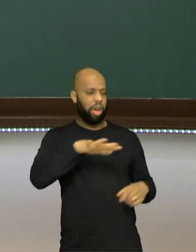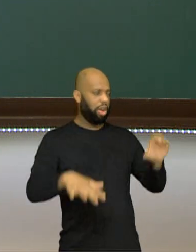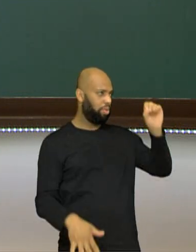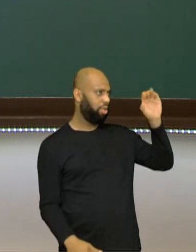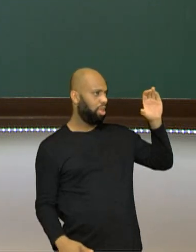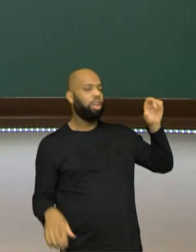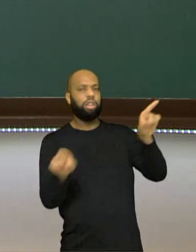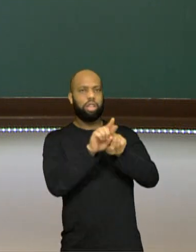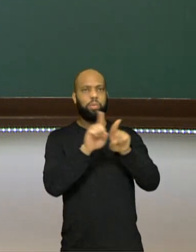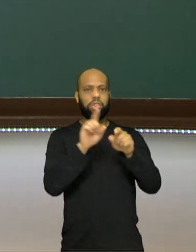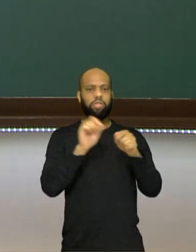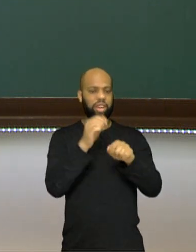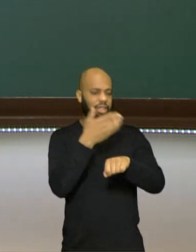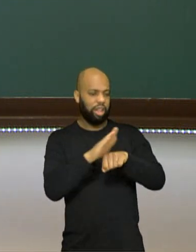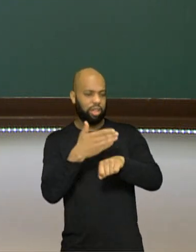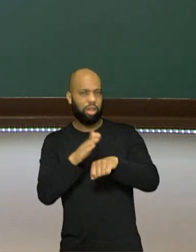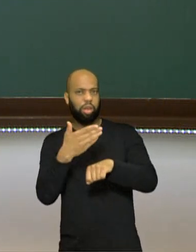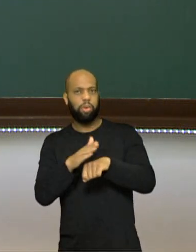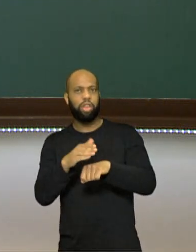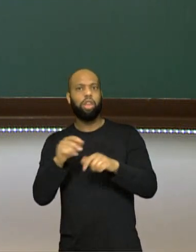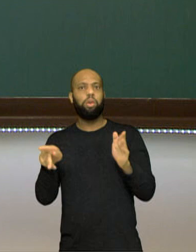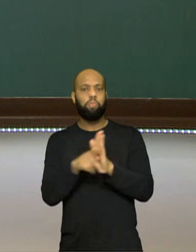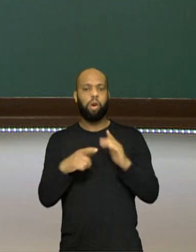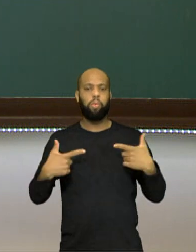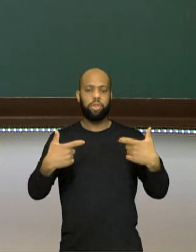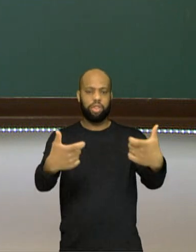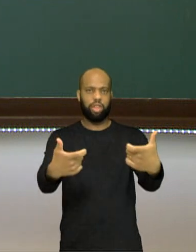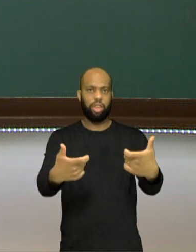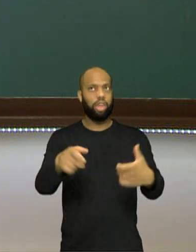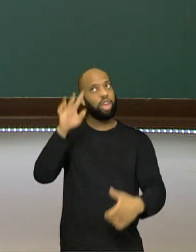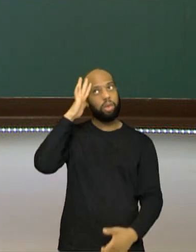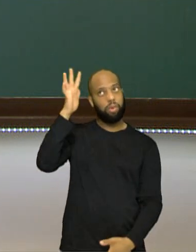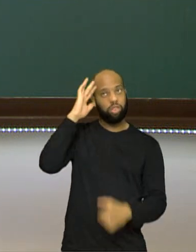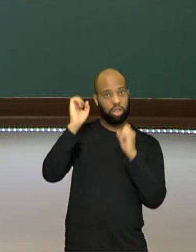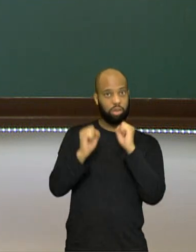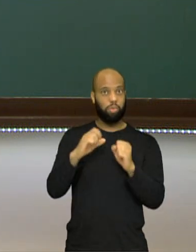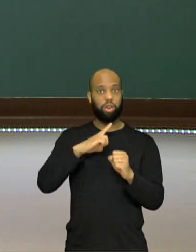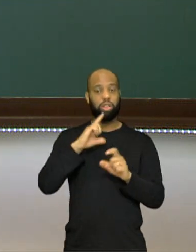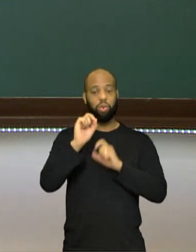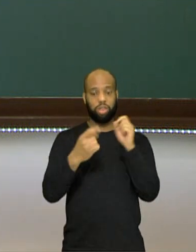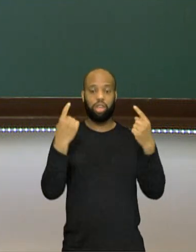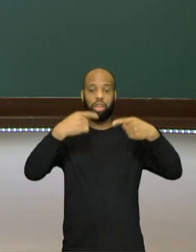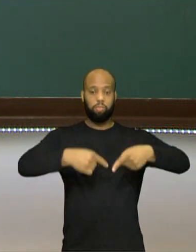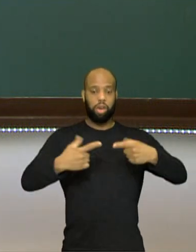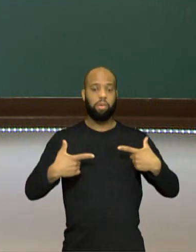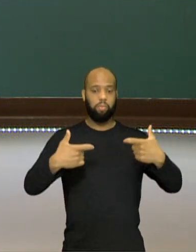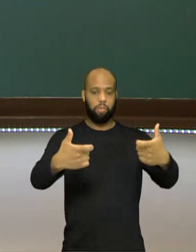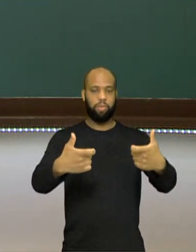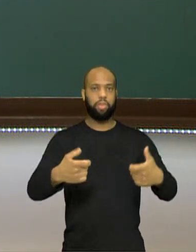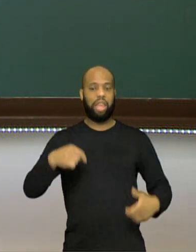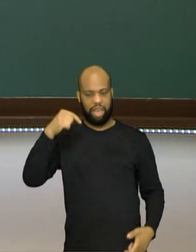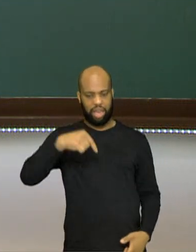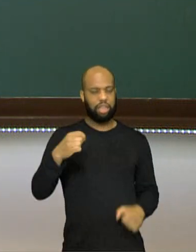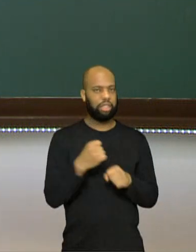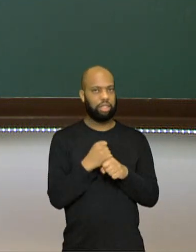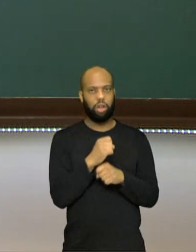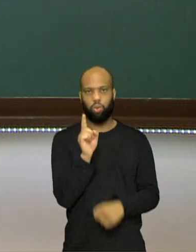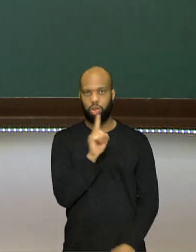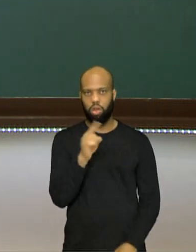guerra, imaginando a Rússia como a principal inimiga. Com exceção desse ano, que